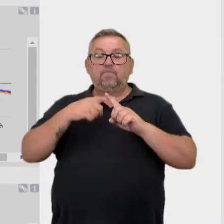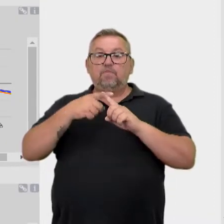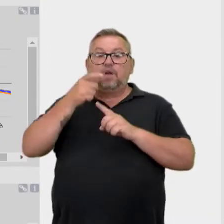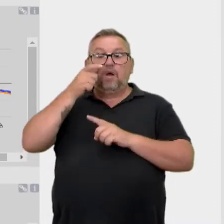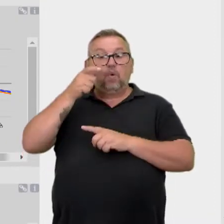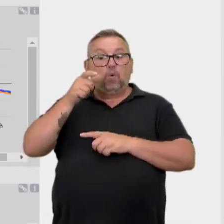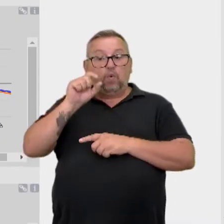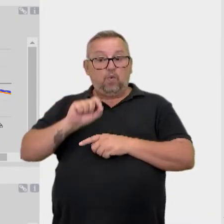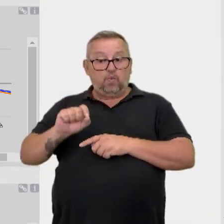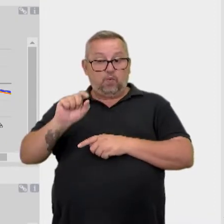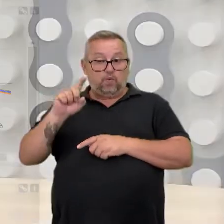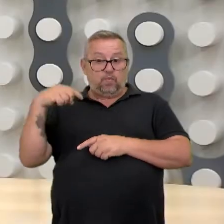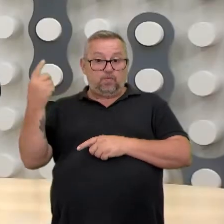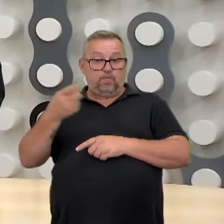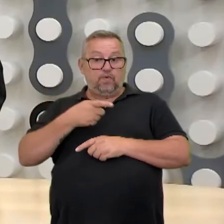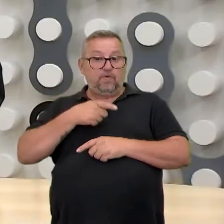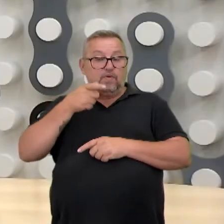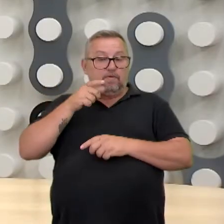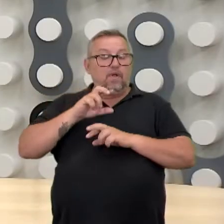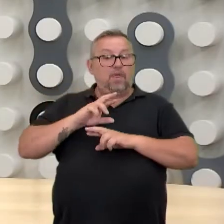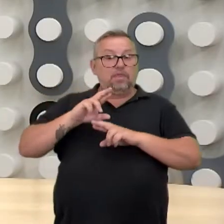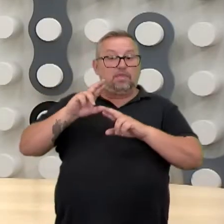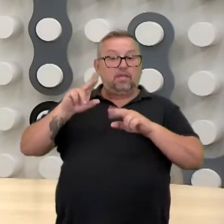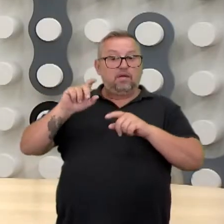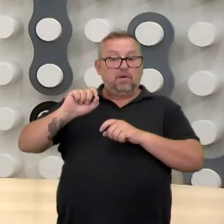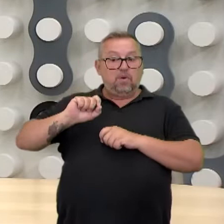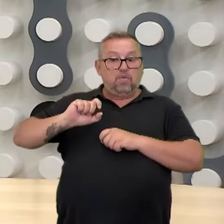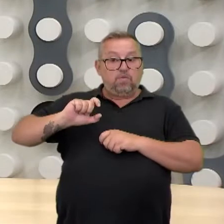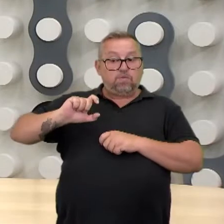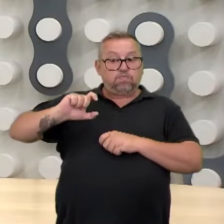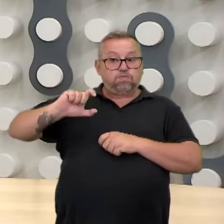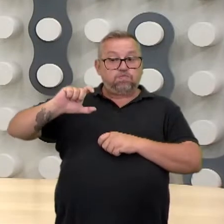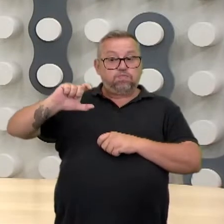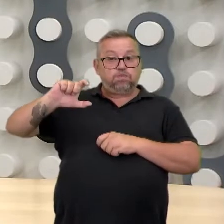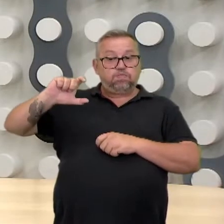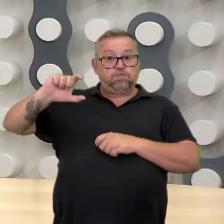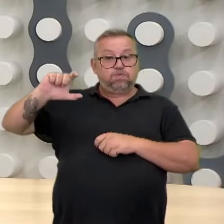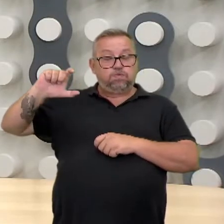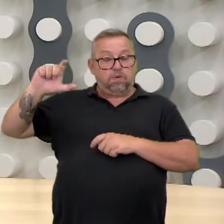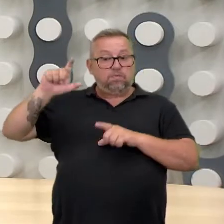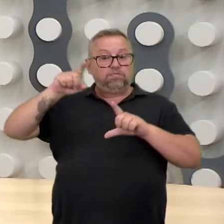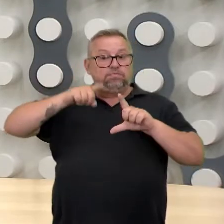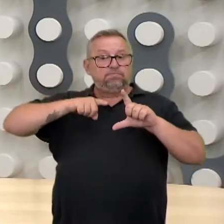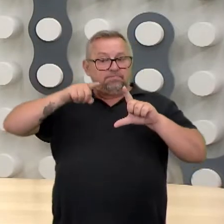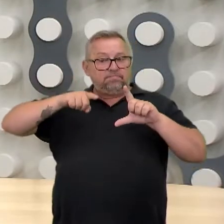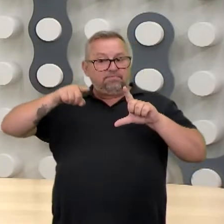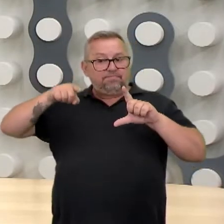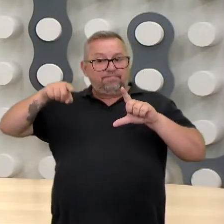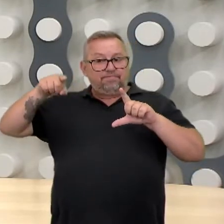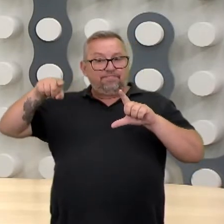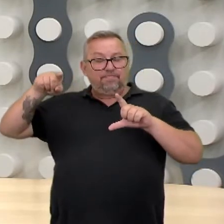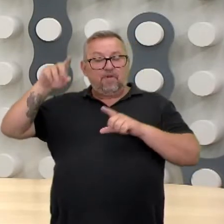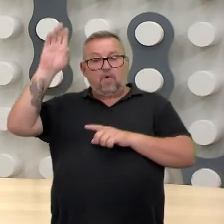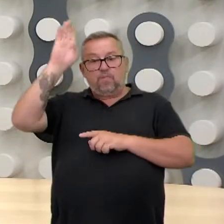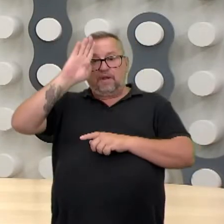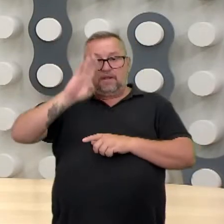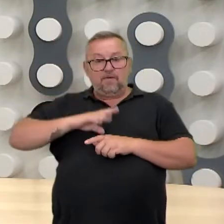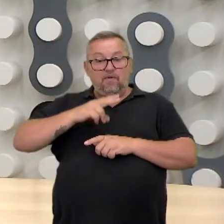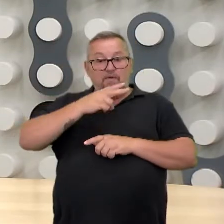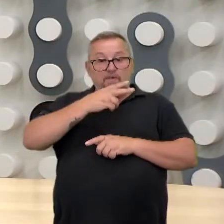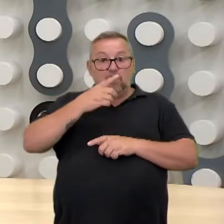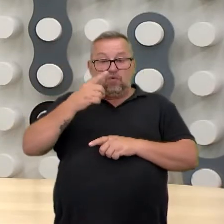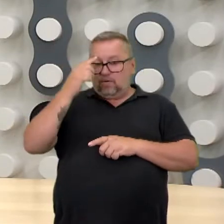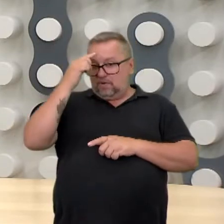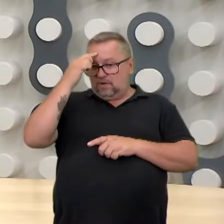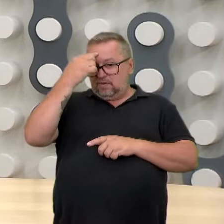isso, né? A gente vê, né, a diferença do aumento da projeção, né, da estimativa do Brasil, que é de 21 segundos,